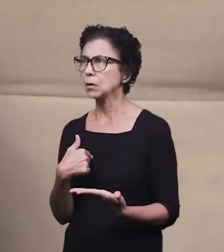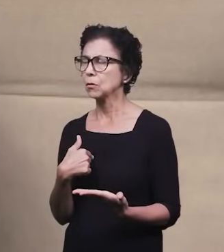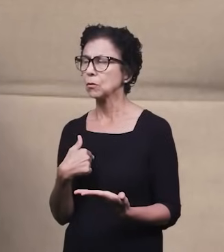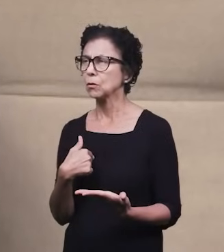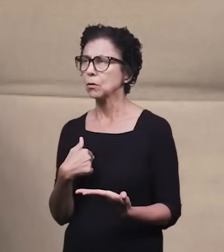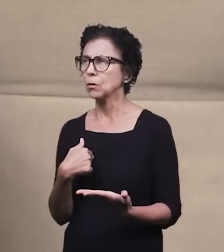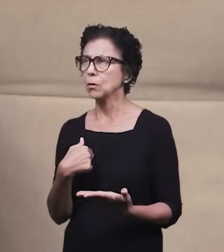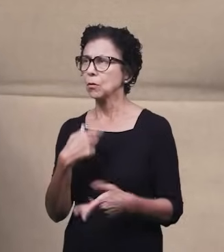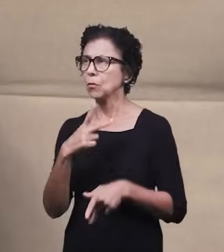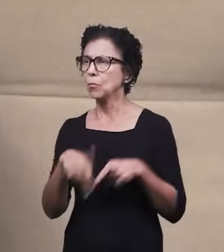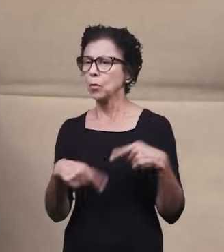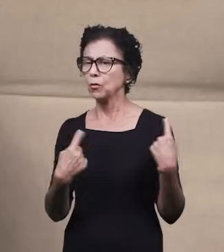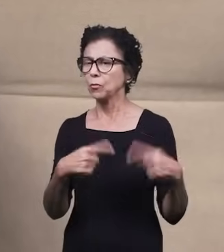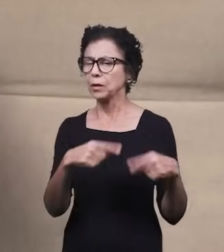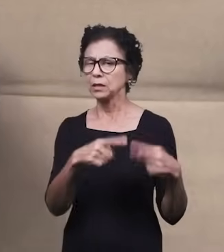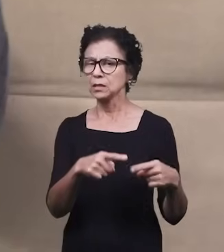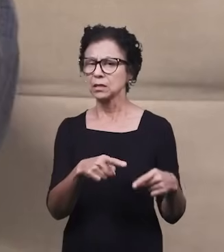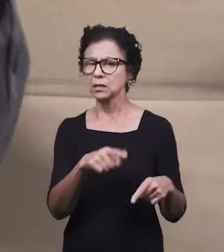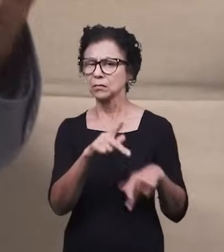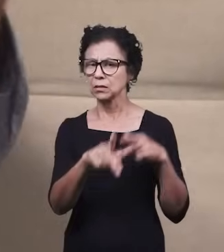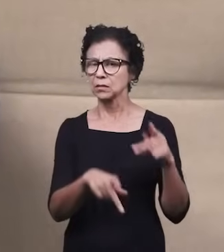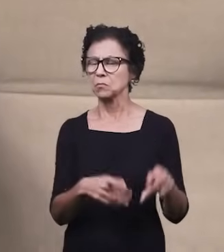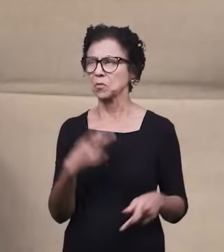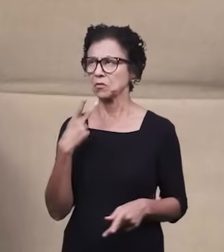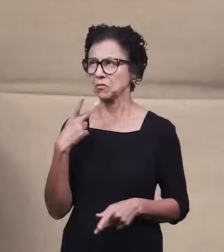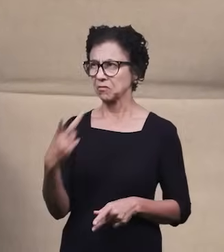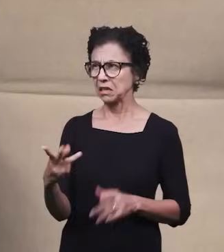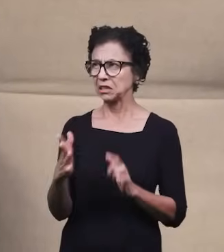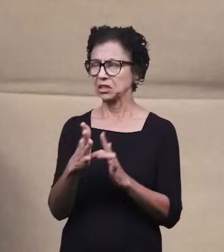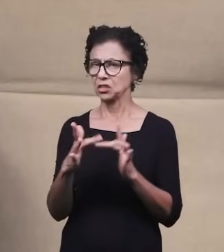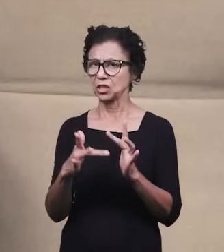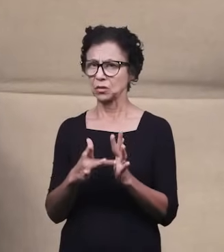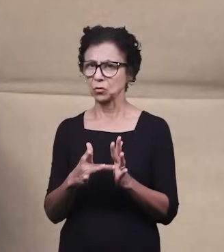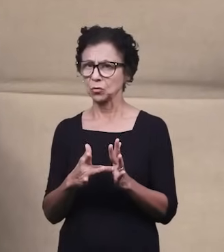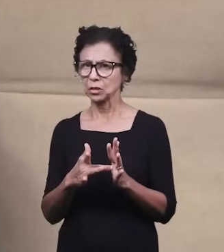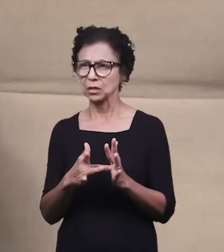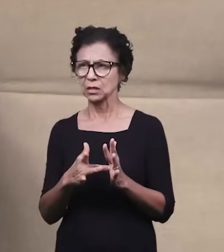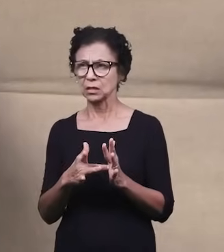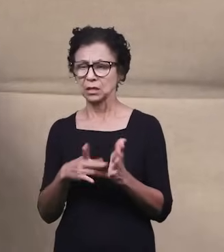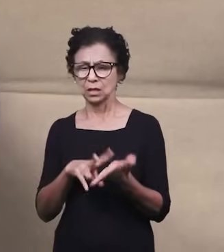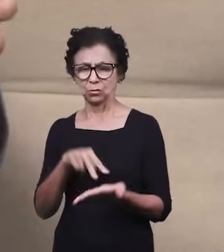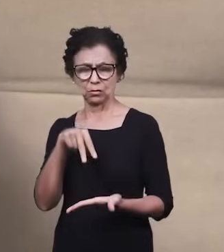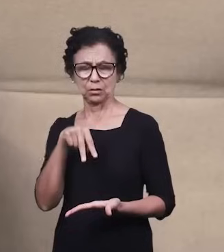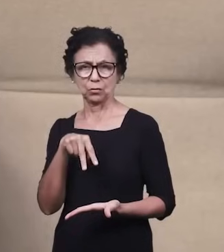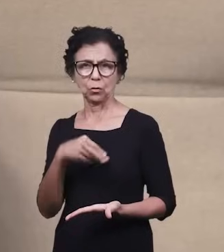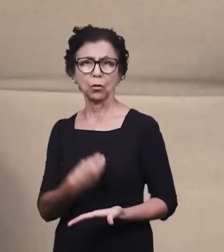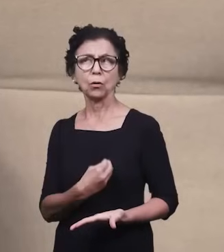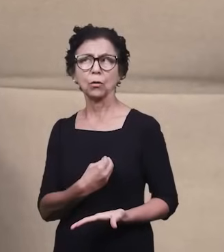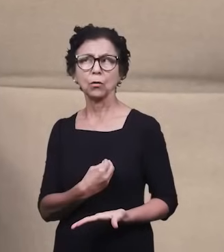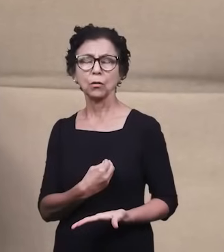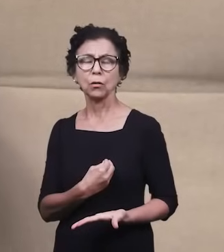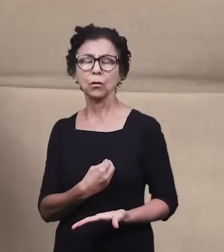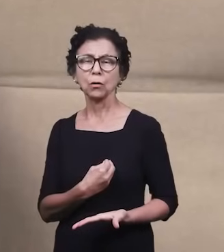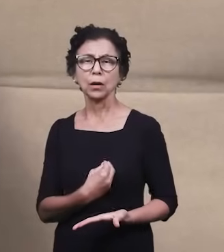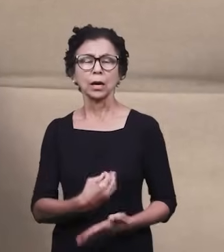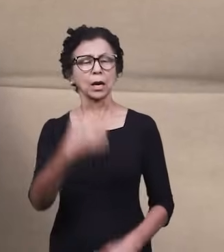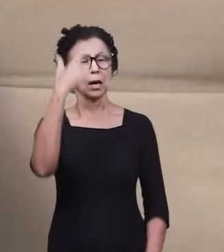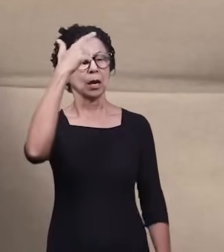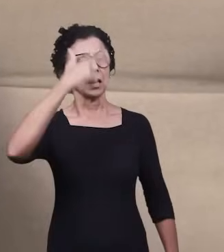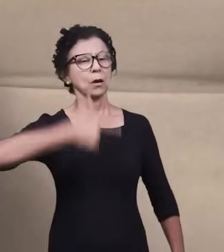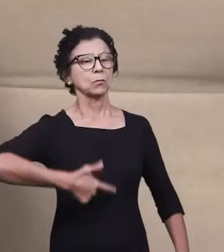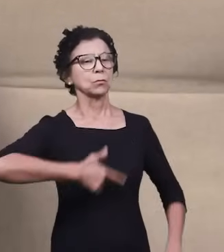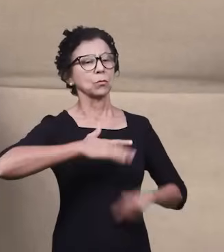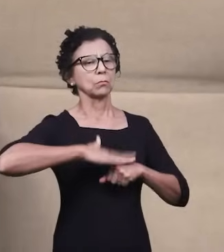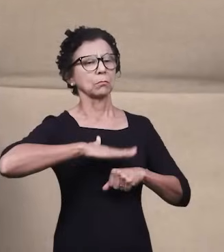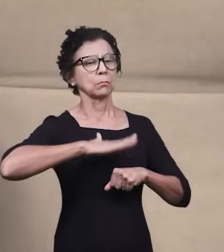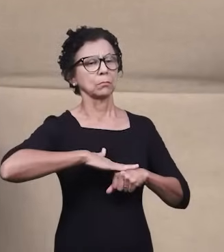que Jesus Nazareno ressuscitou. Não, você está perseguindo o Senhor da glória. O próprio Senhor Jesus. O próprio Senhor Jesus. A partir